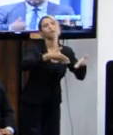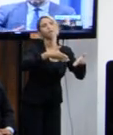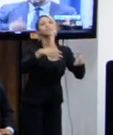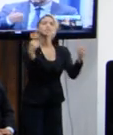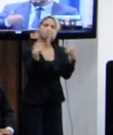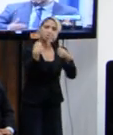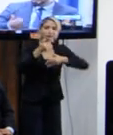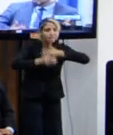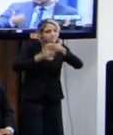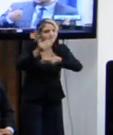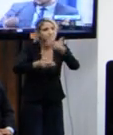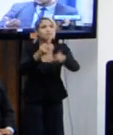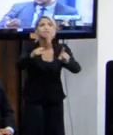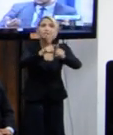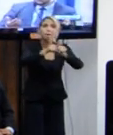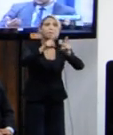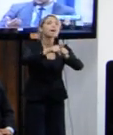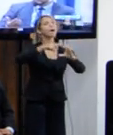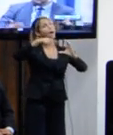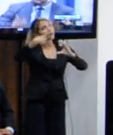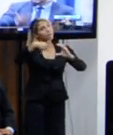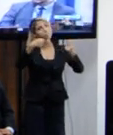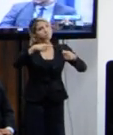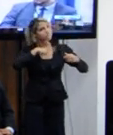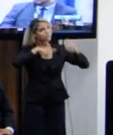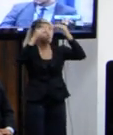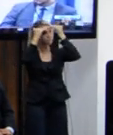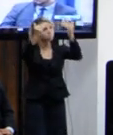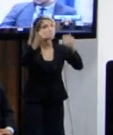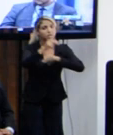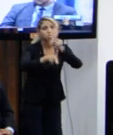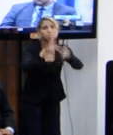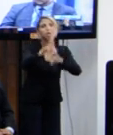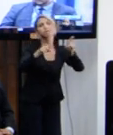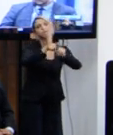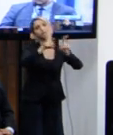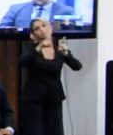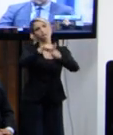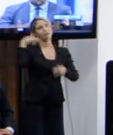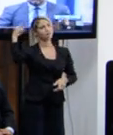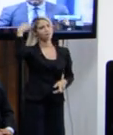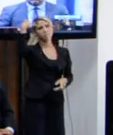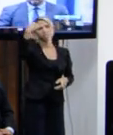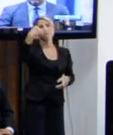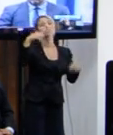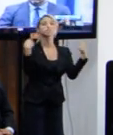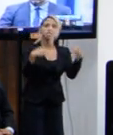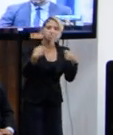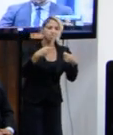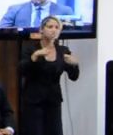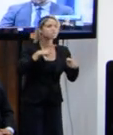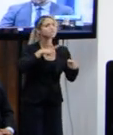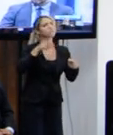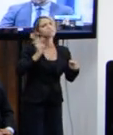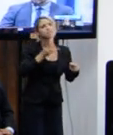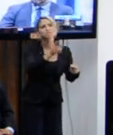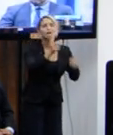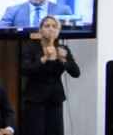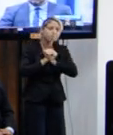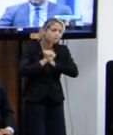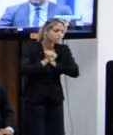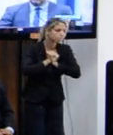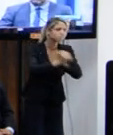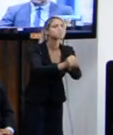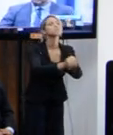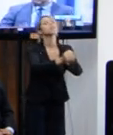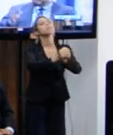Câmara possa se fazer respeitar pelo Poder Executivo e pela população, que é o mais importante. Então é nessa caminhada que nós vamos conduzir. Eu